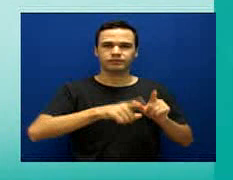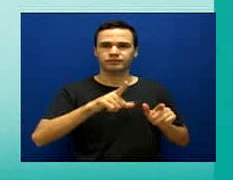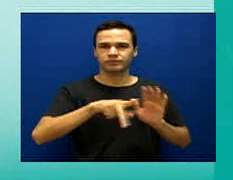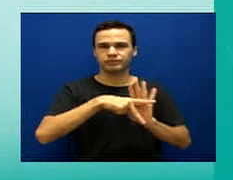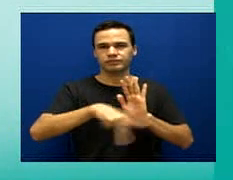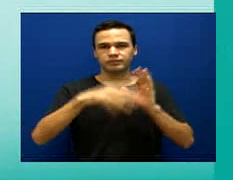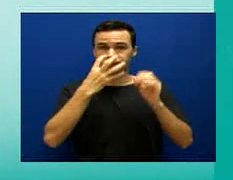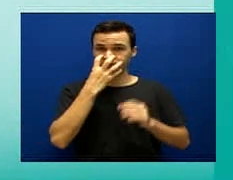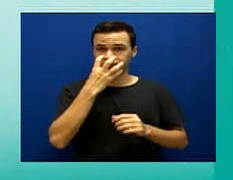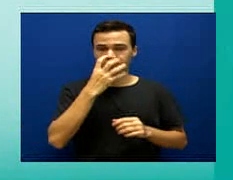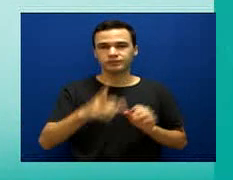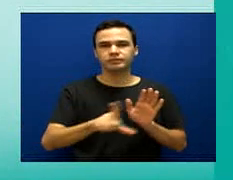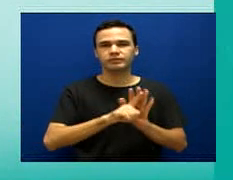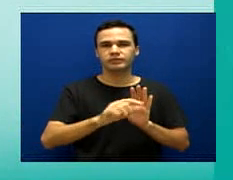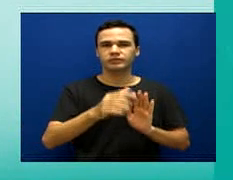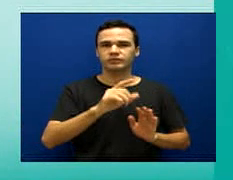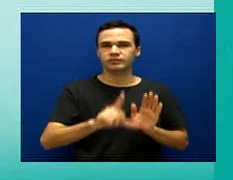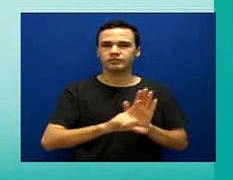município. Lei